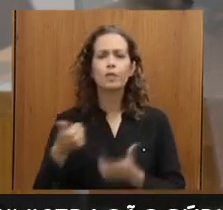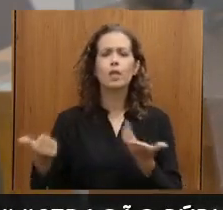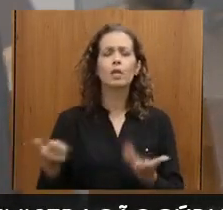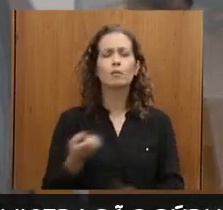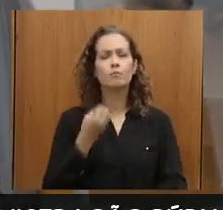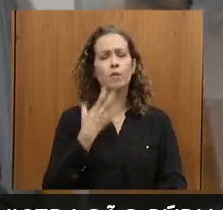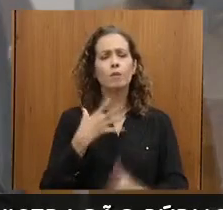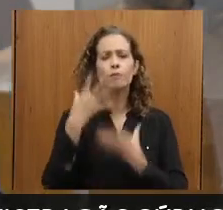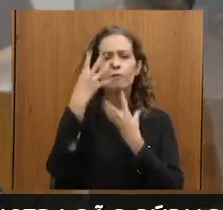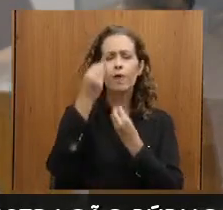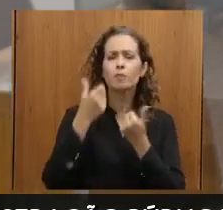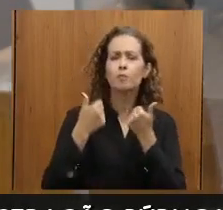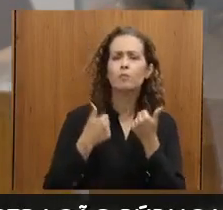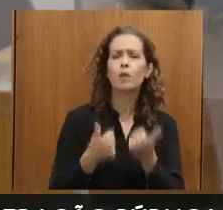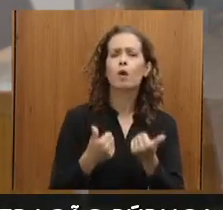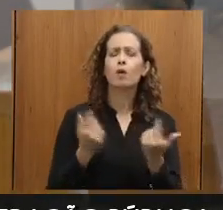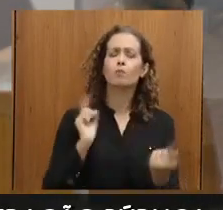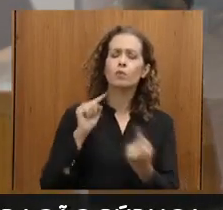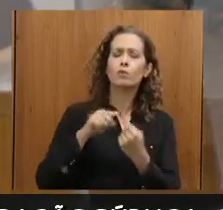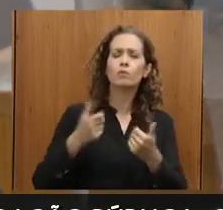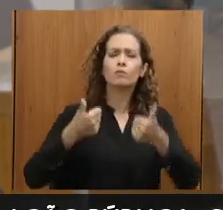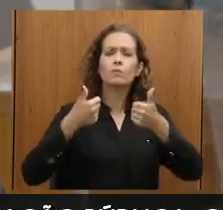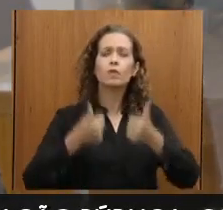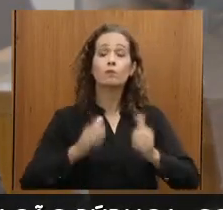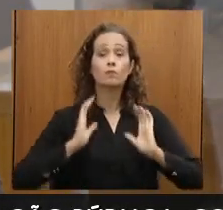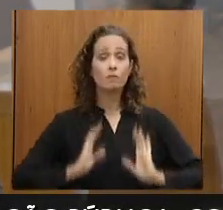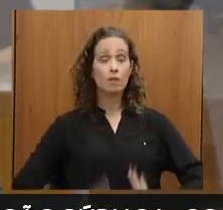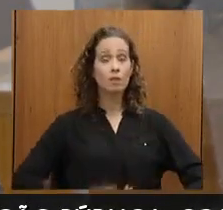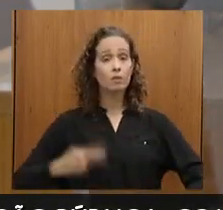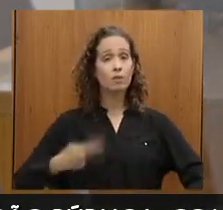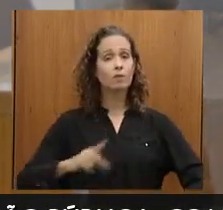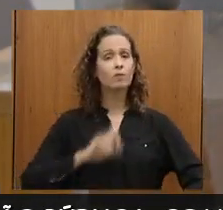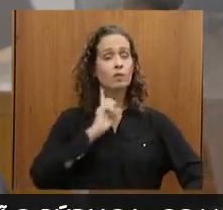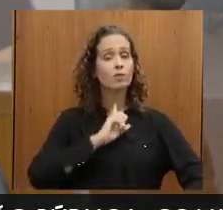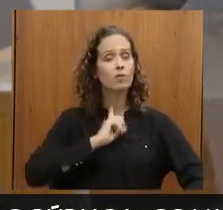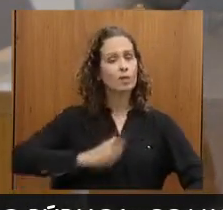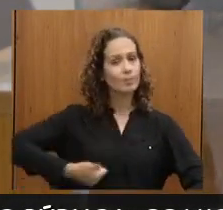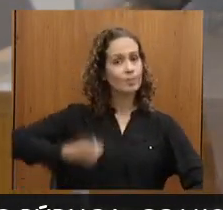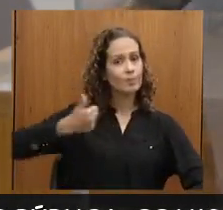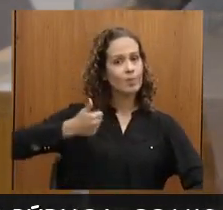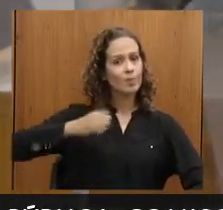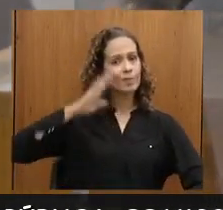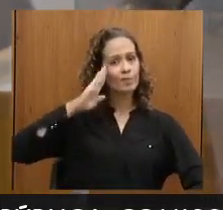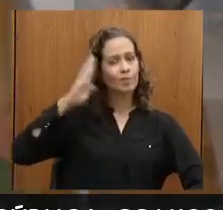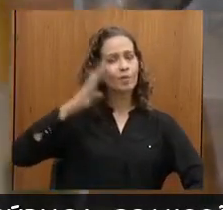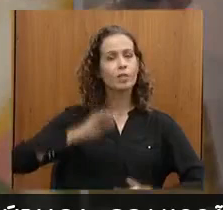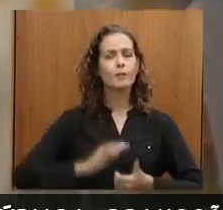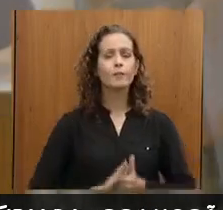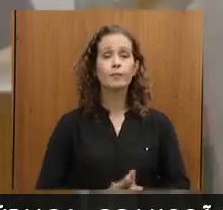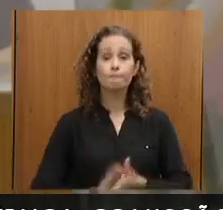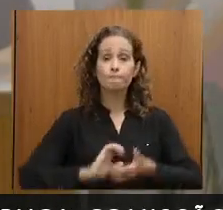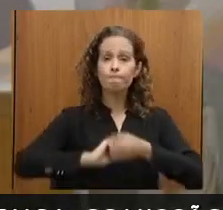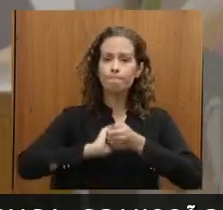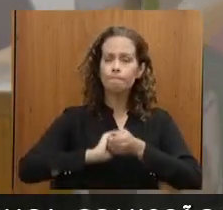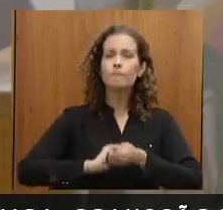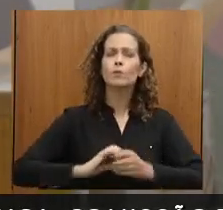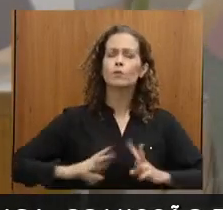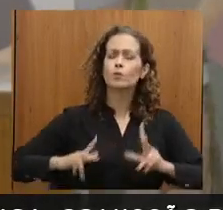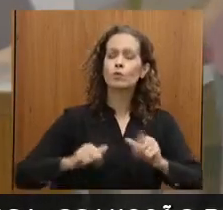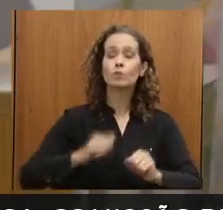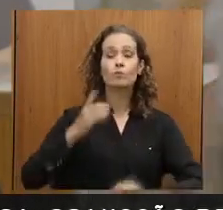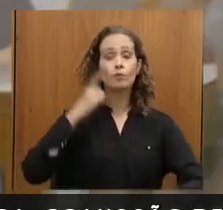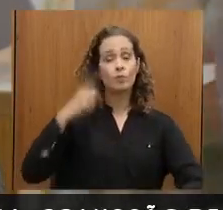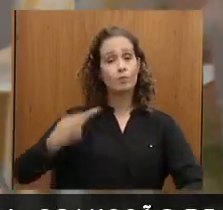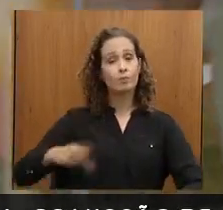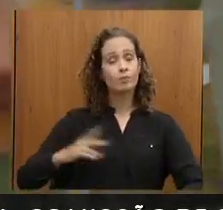fé, sempre com boa intenção e colocando o cidadão de Minas Gerais em primeiro lugar. mais uma vez, saudar a todos os deputados aqui da Assembleia